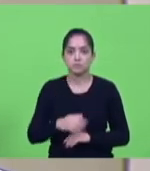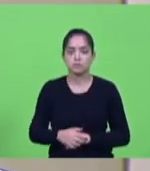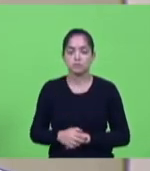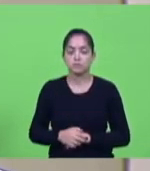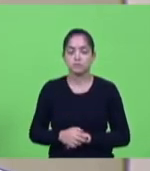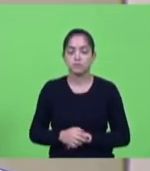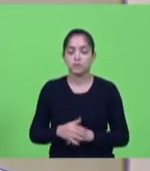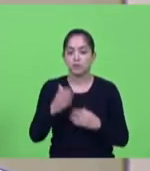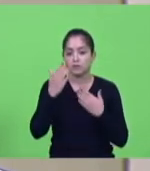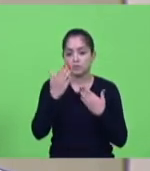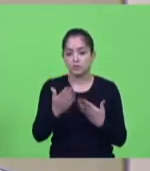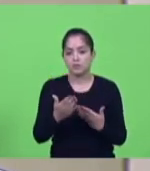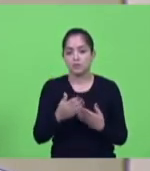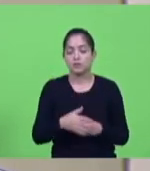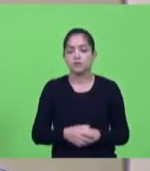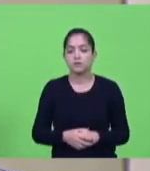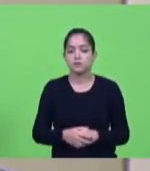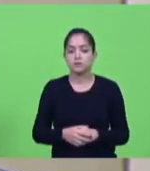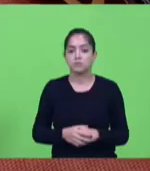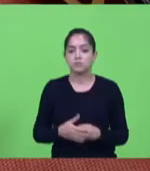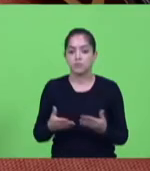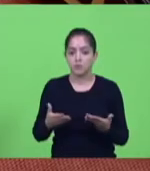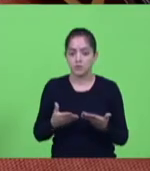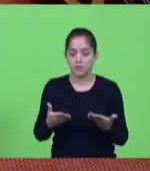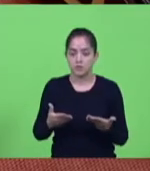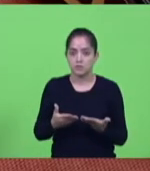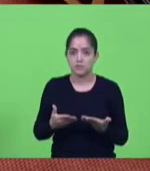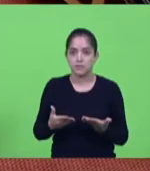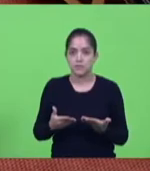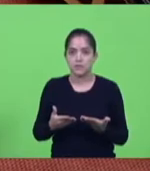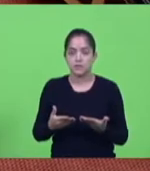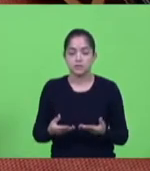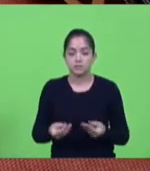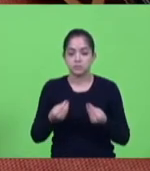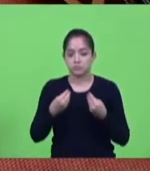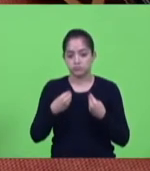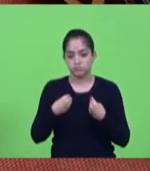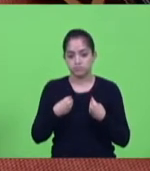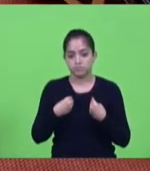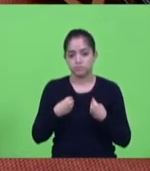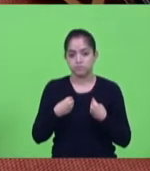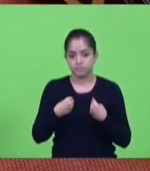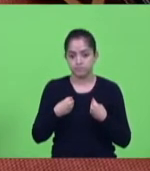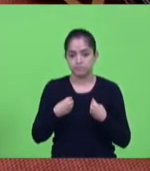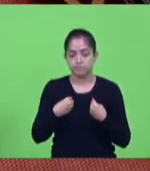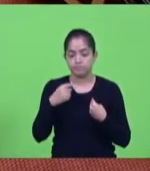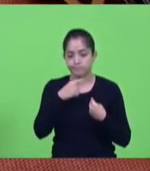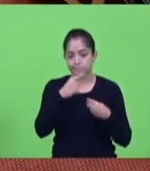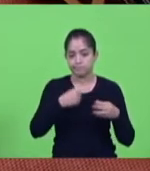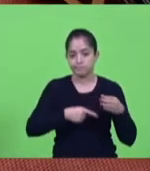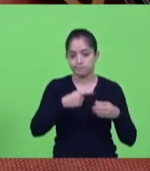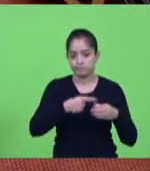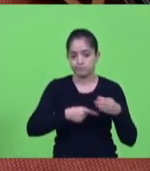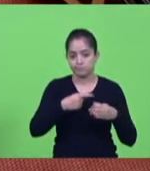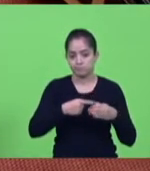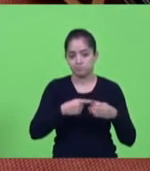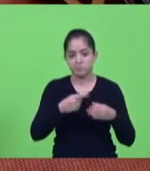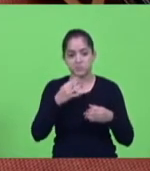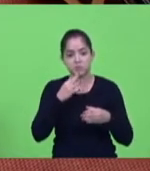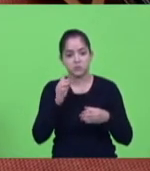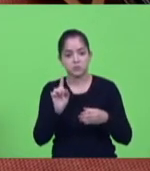senhor presidente. Eu, como não passou esse projeto de lei na Comissão de Finanças, eu não tenho